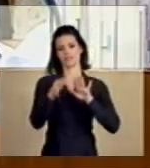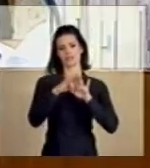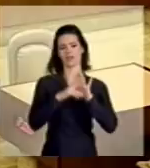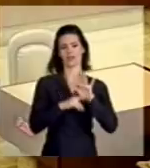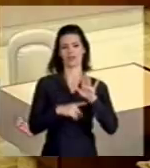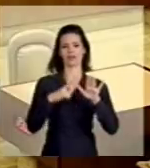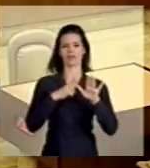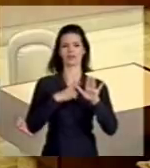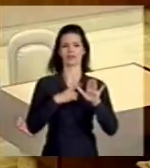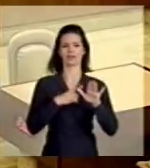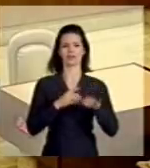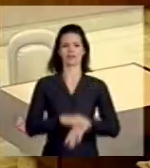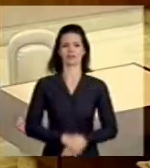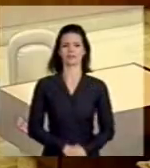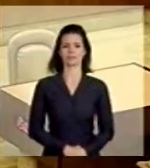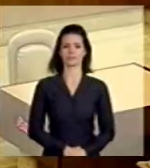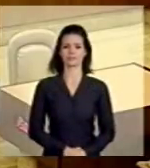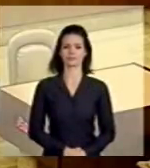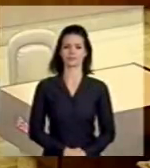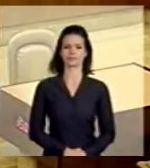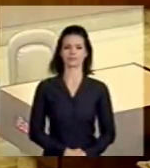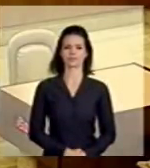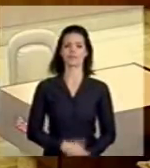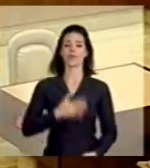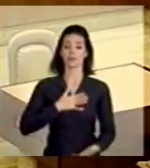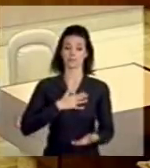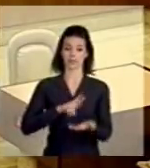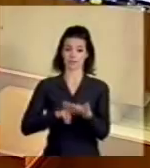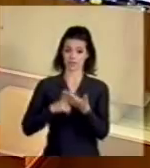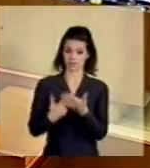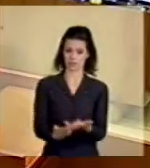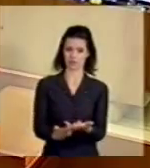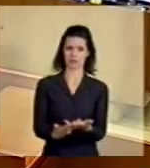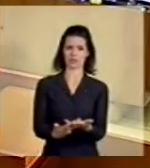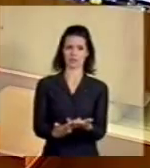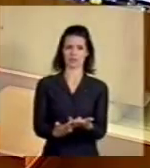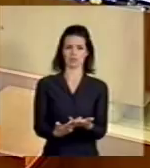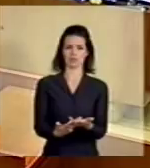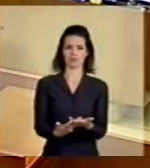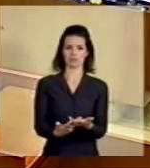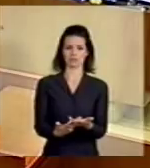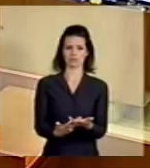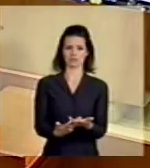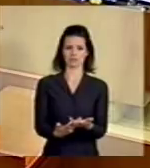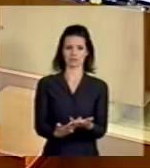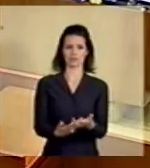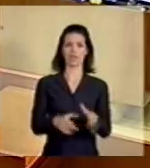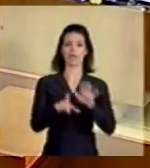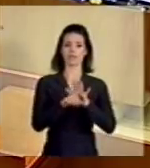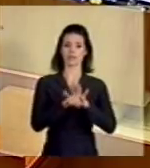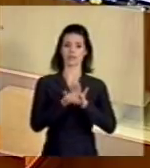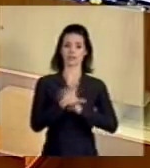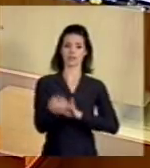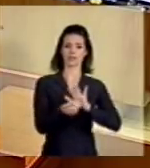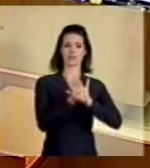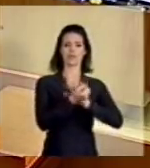Vossa Excelência, de qualquer forma, interpretação conforme ao artigo 58 da Lei de Registros Públicos.